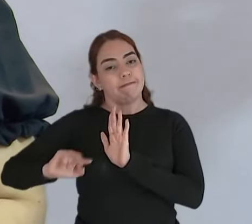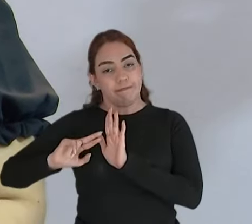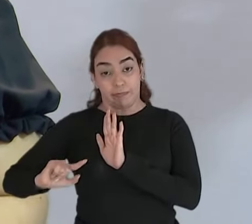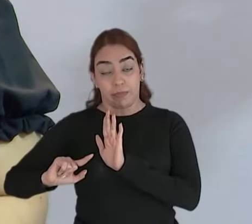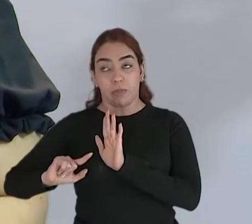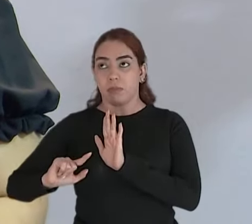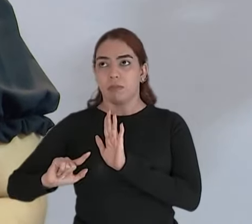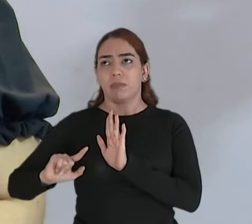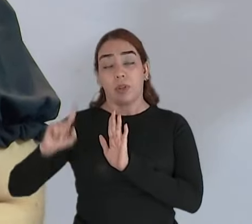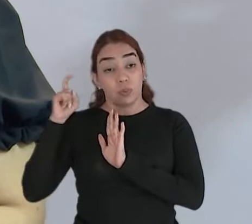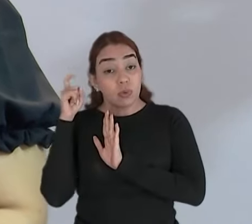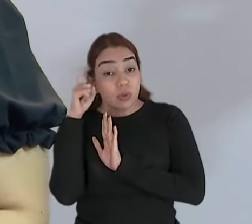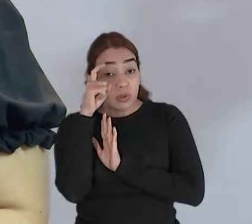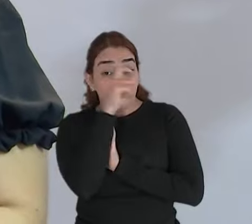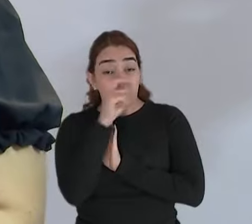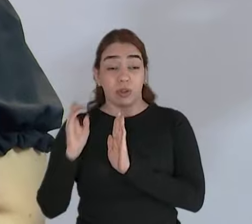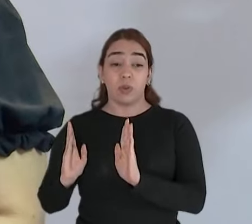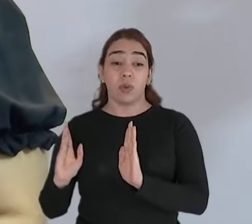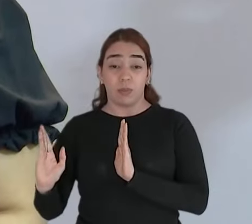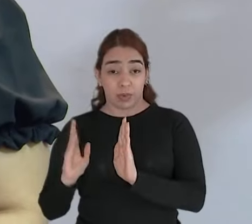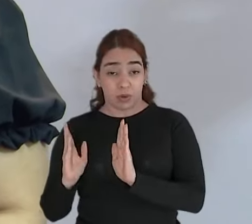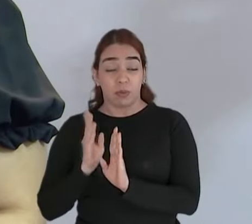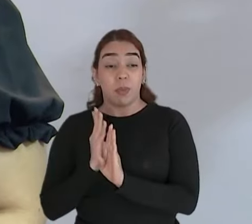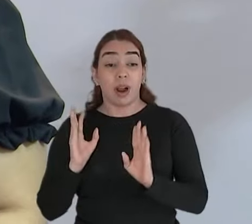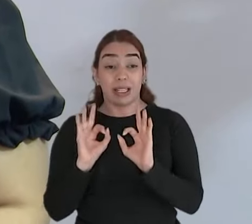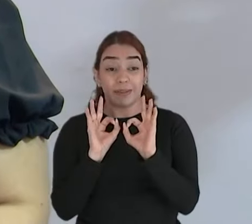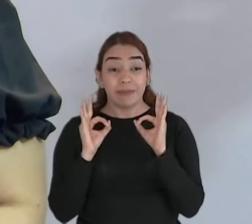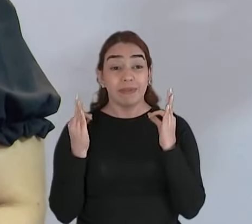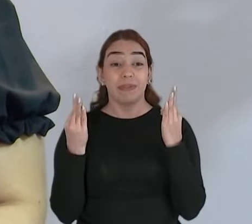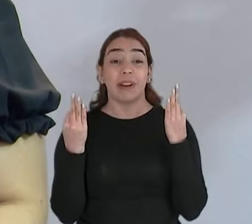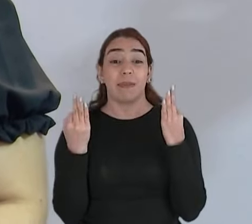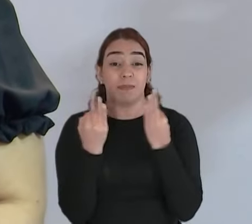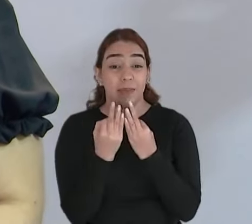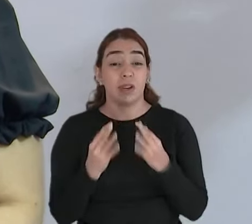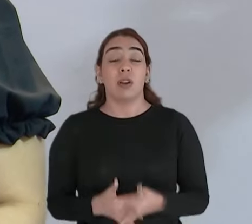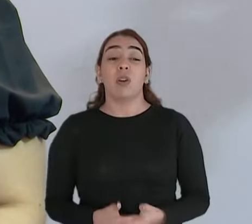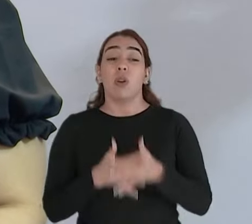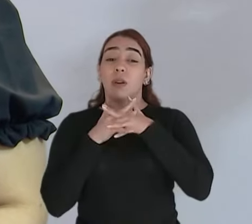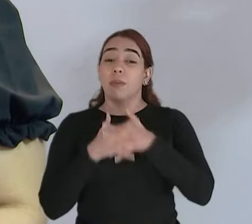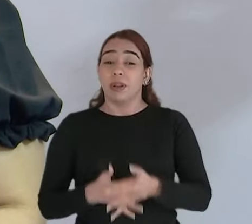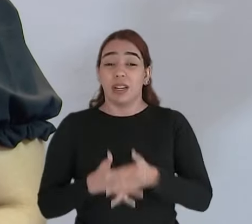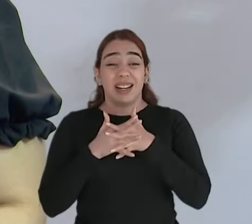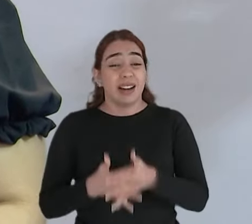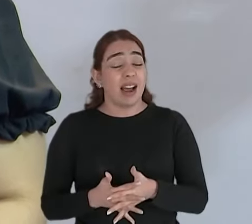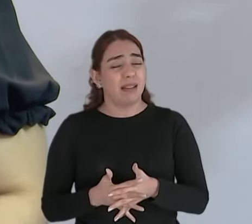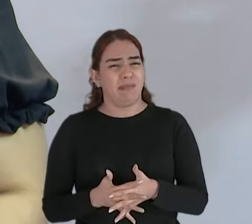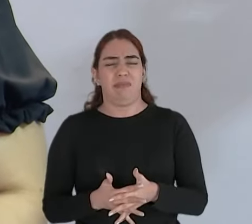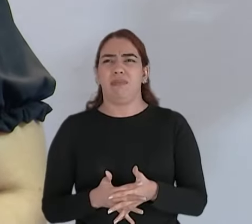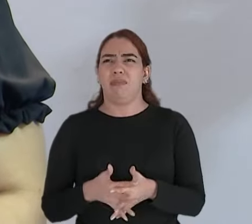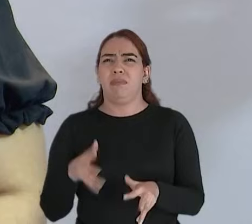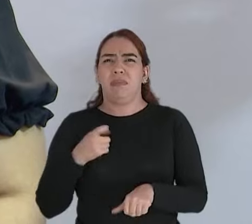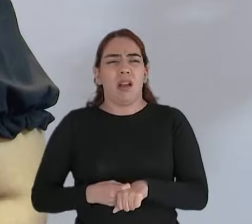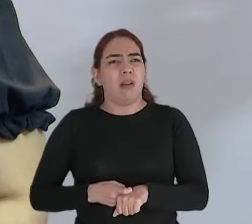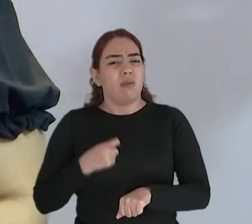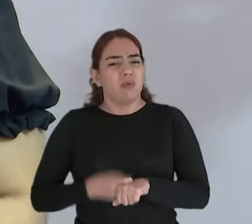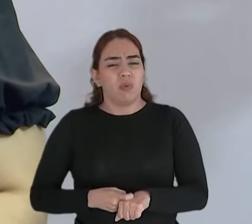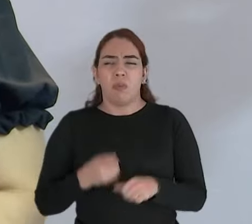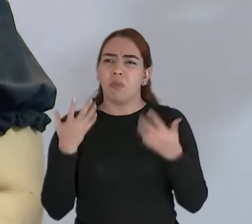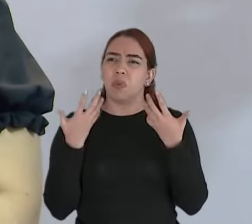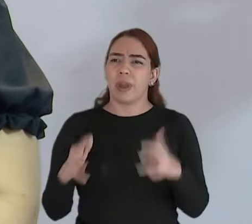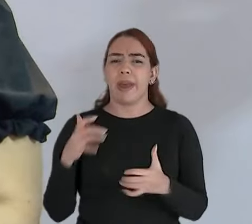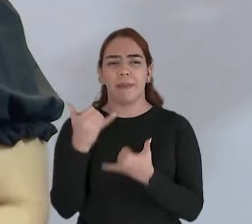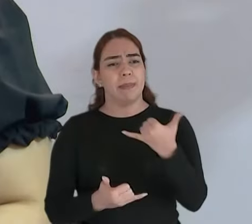porque principalmente no ambiente familiar, porque a família não entendia por que é que eu não queria brincar com o primo,